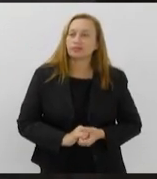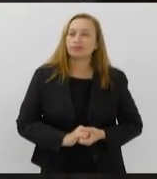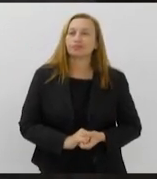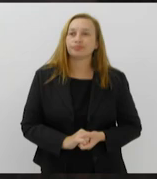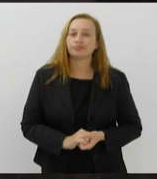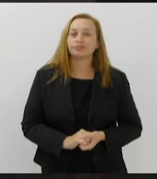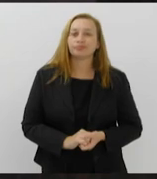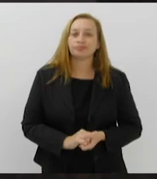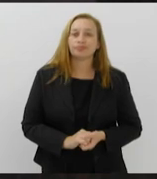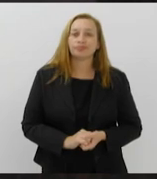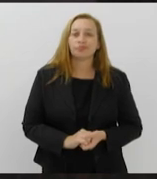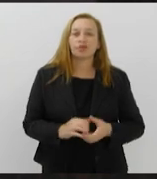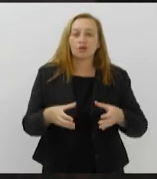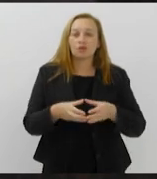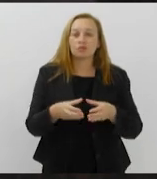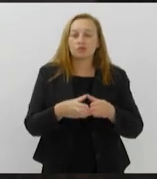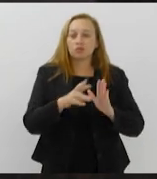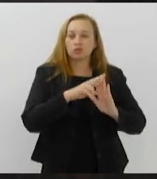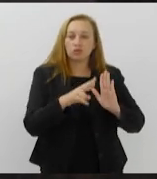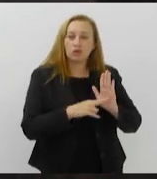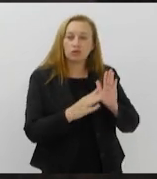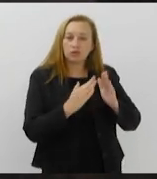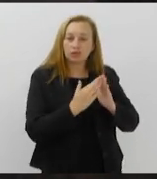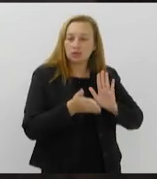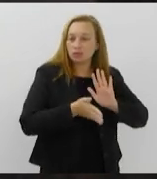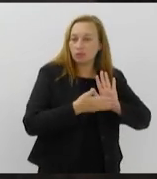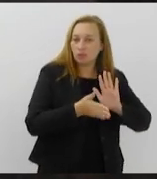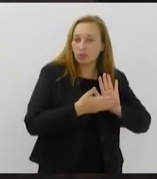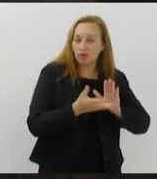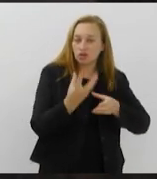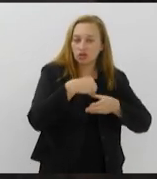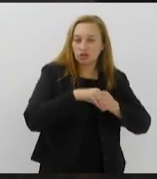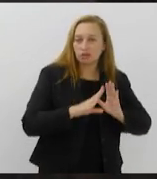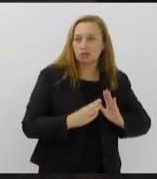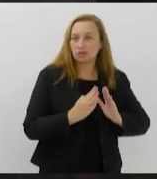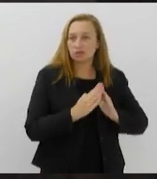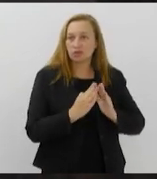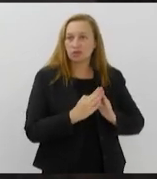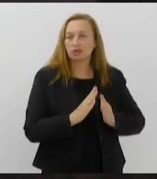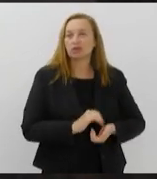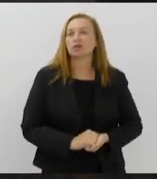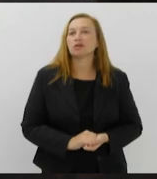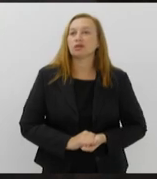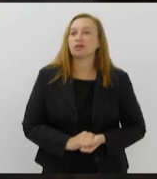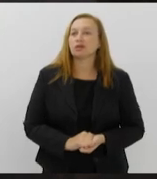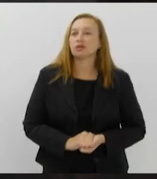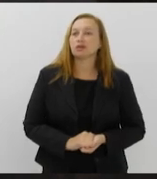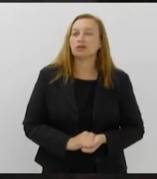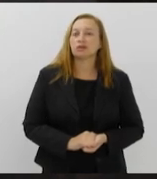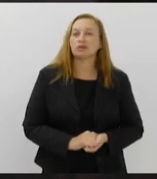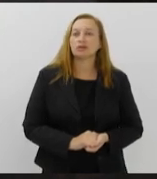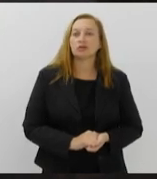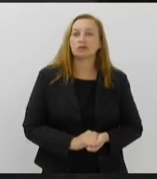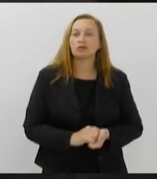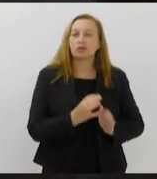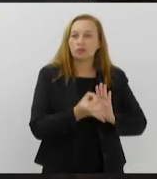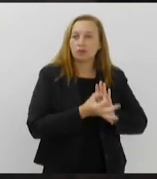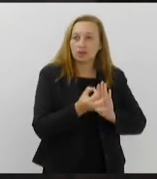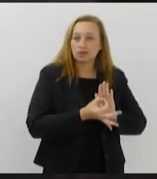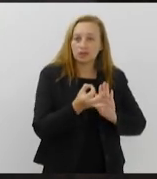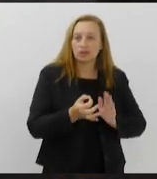de parecer da Comissão de Normas Internas e Proposições Externas. Para emitir parecer, está